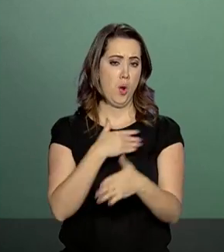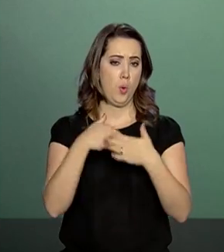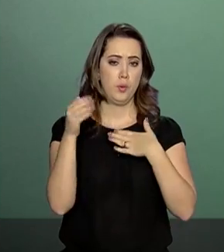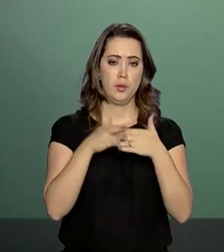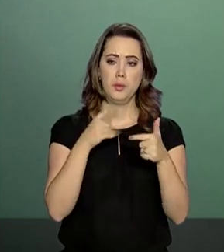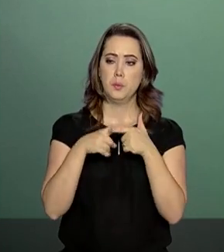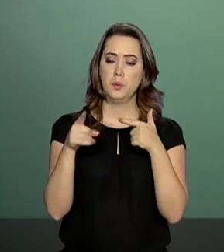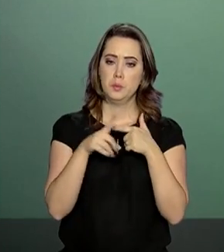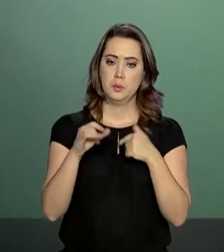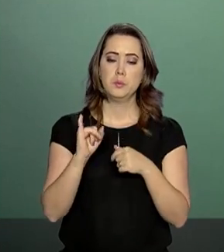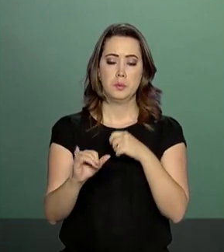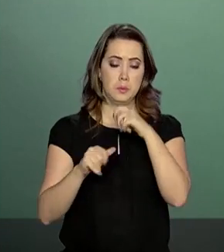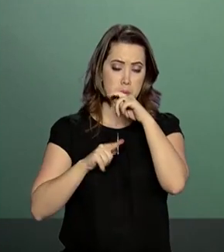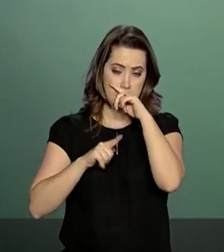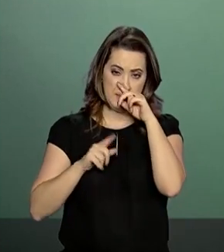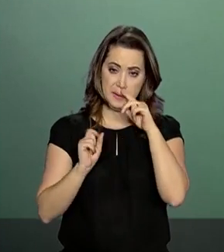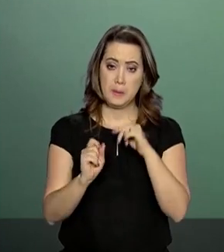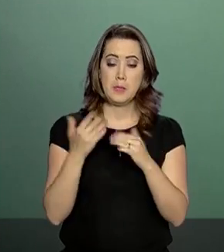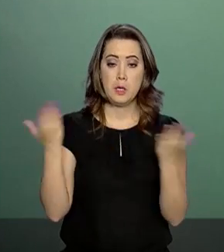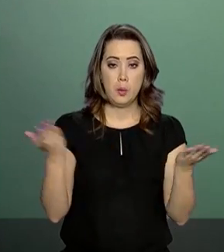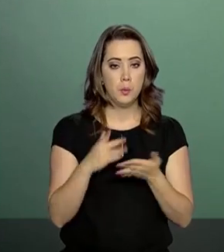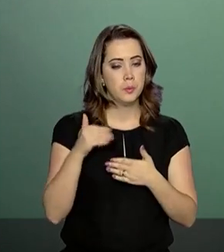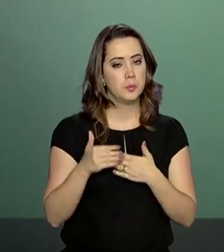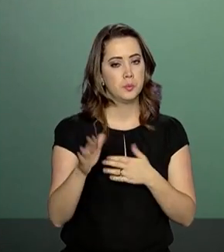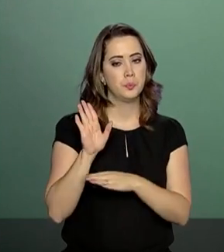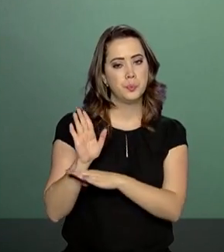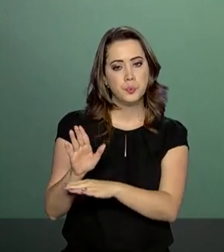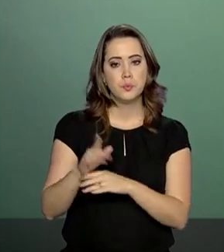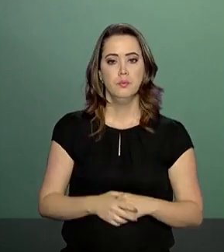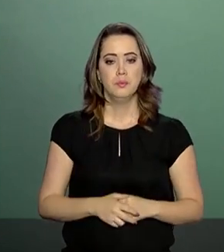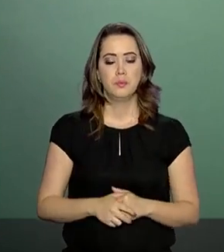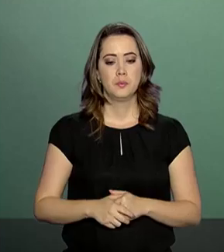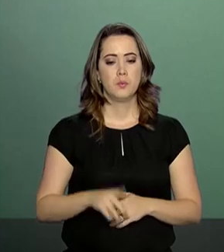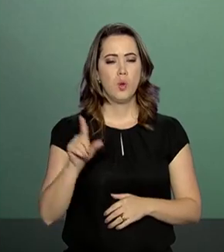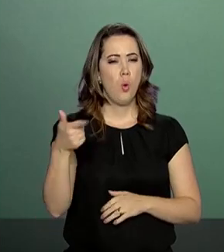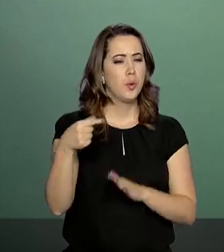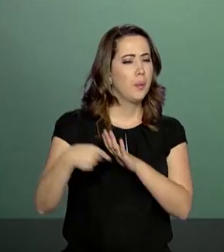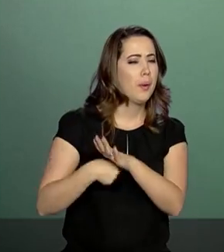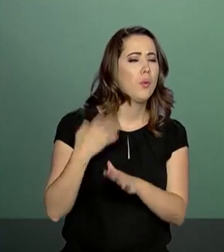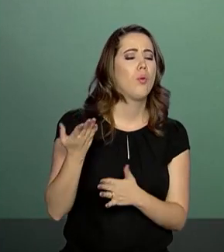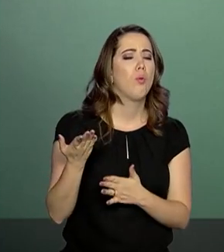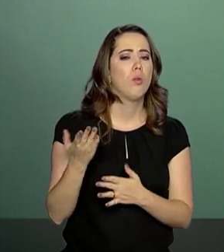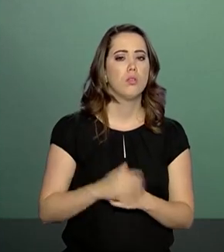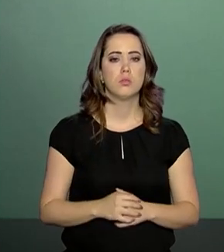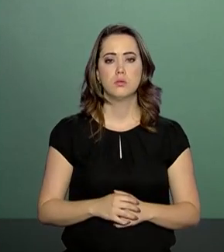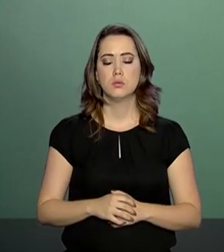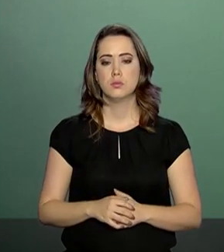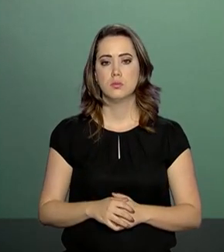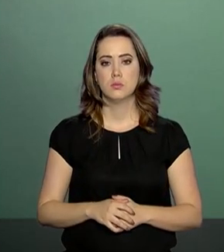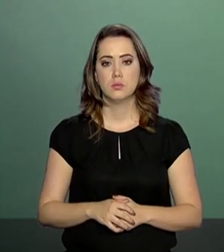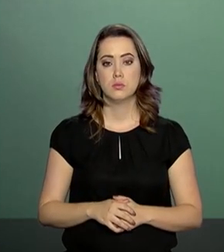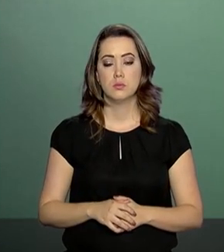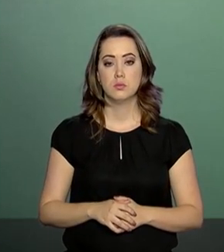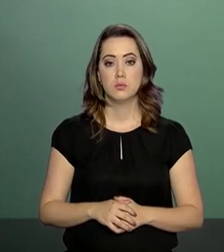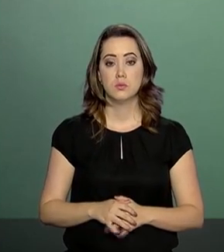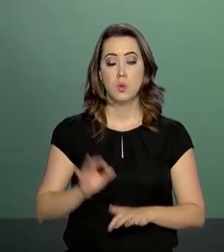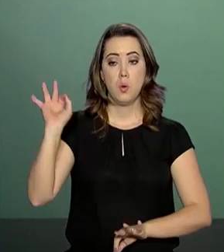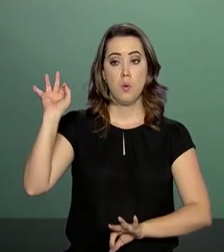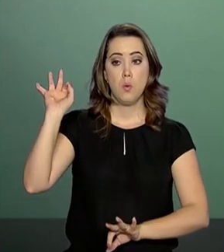problemas que eventualmente ven ocorrer nesse momento de apoio você me fez uma outra pergunta fechada o